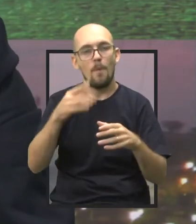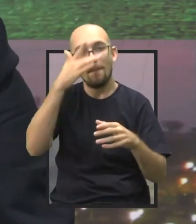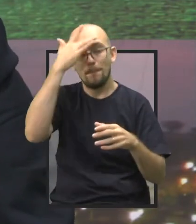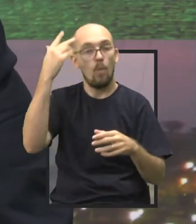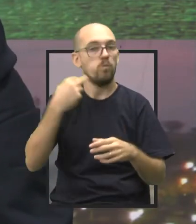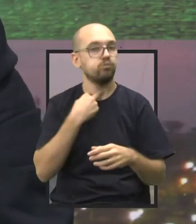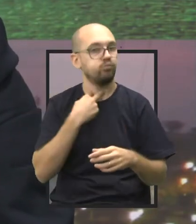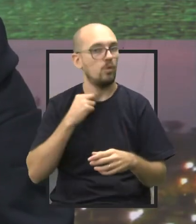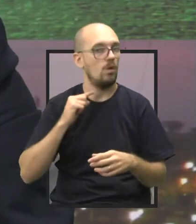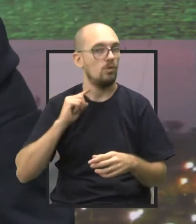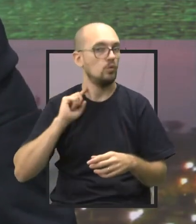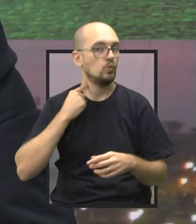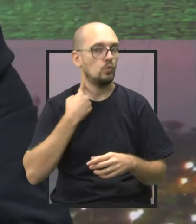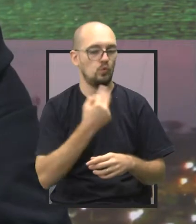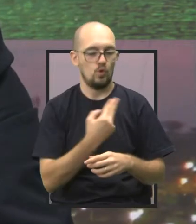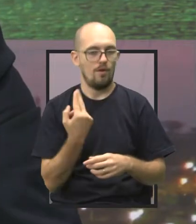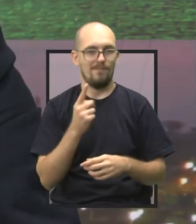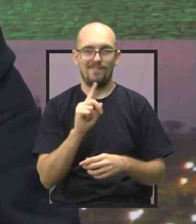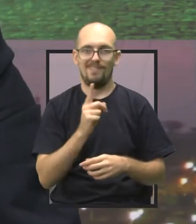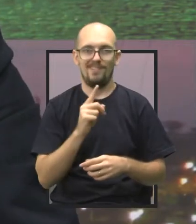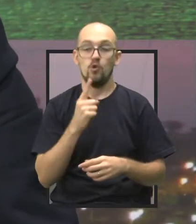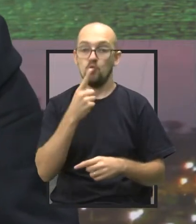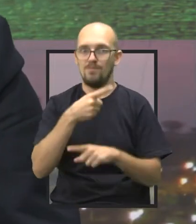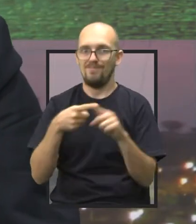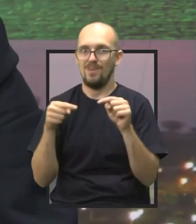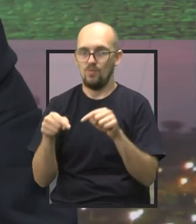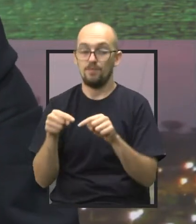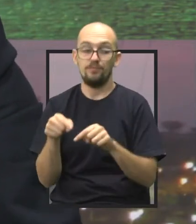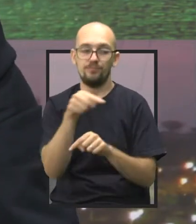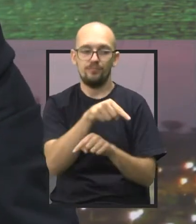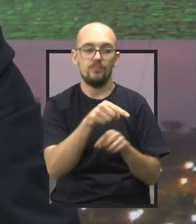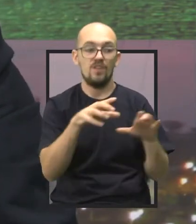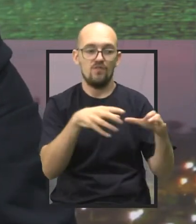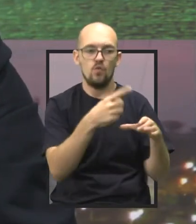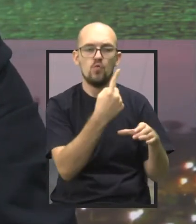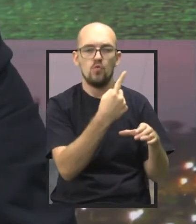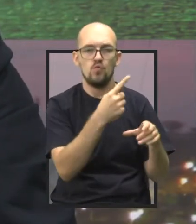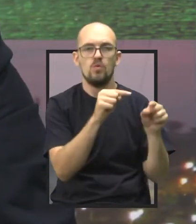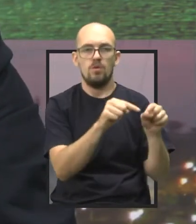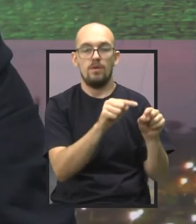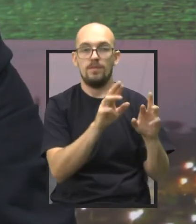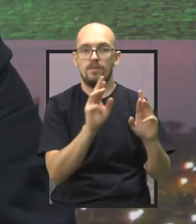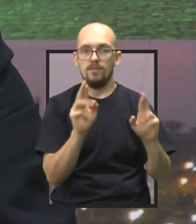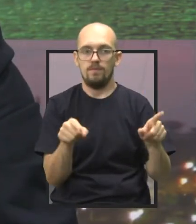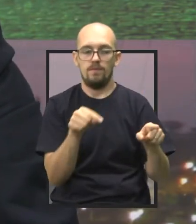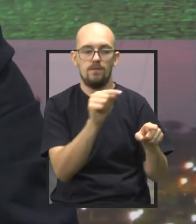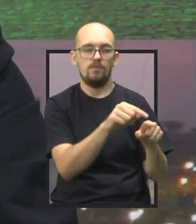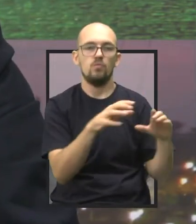pode ter o nome restrito, né? A faixa 1,5. A faixa 1, não. A faixa 1, ela tem